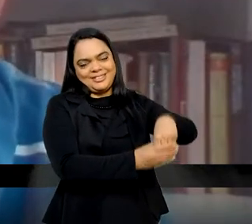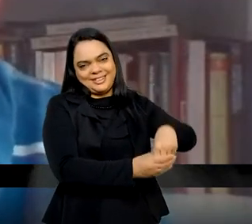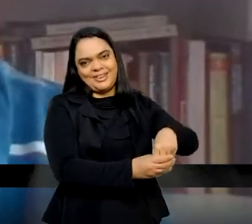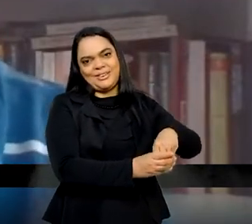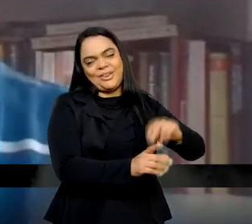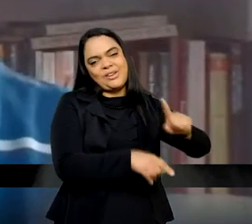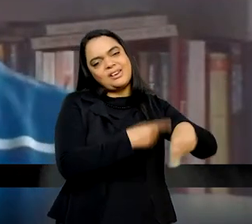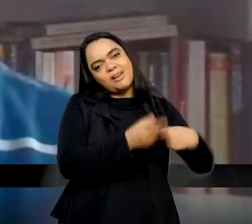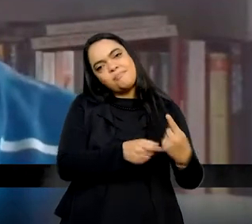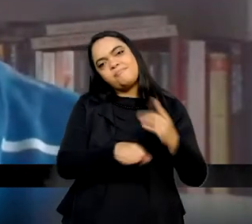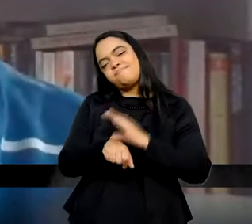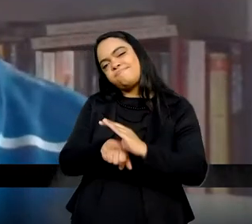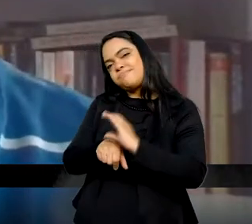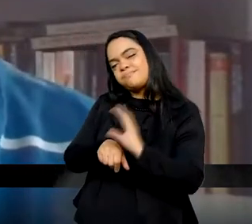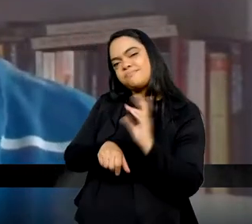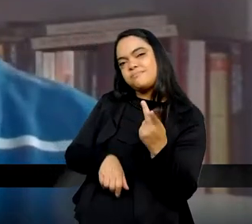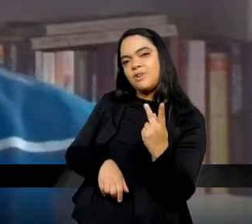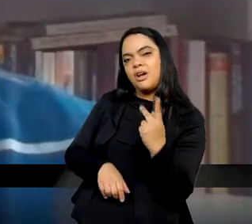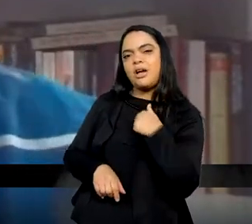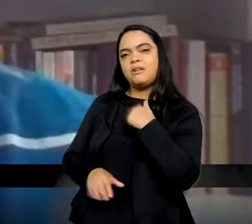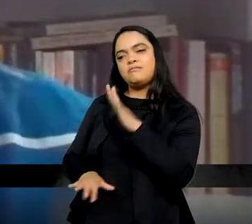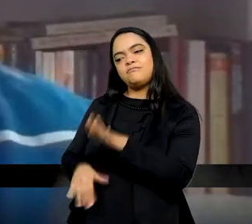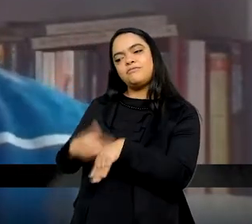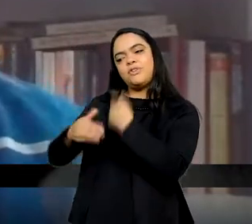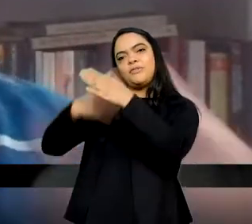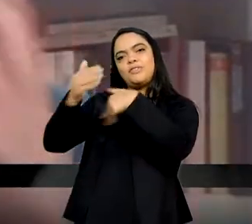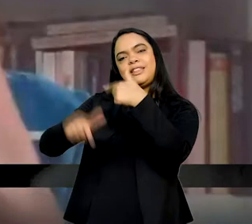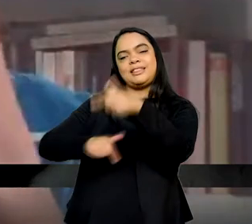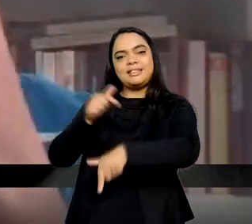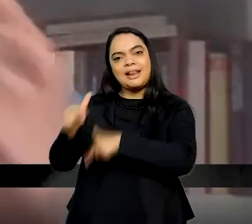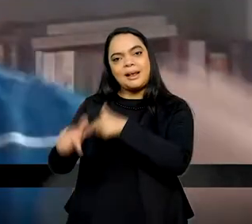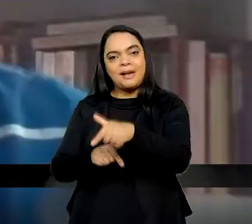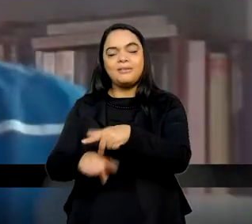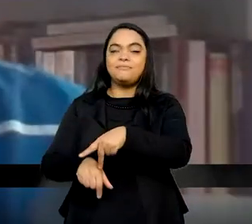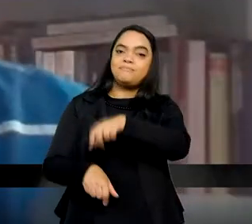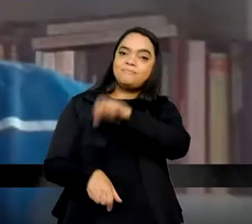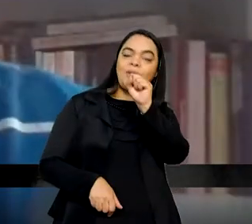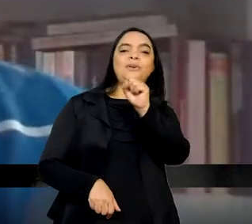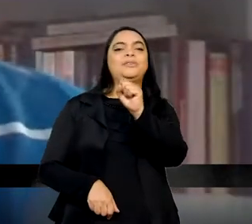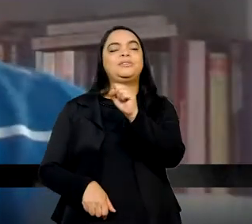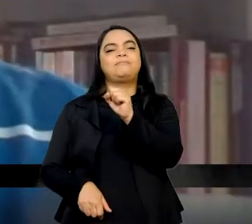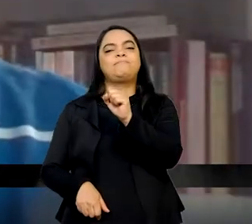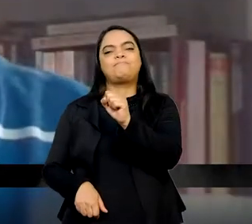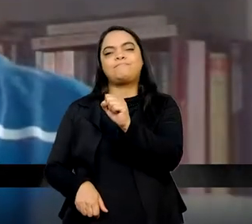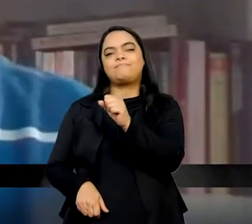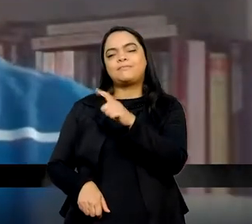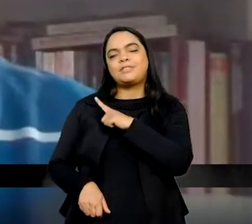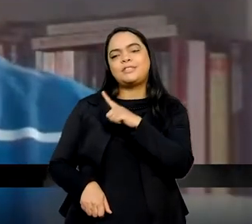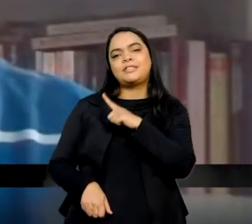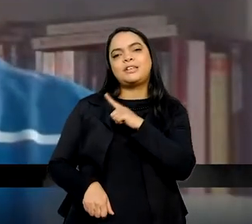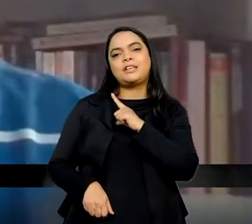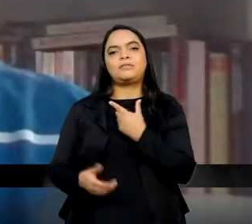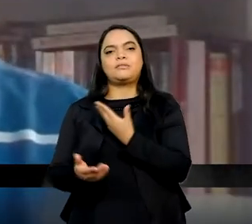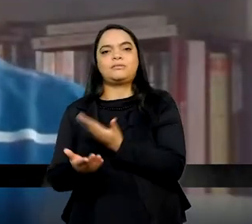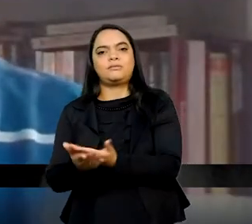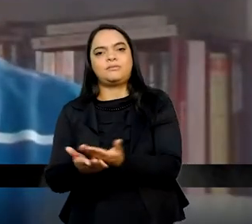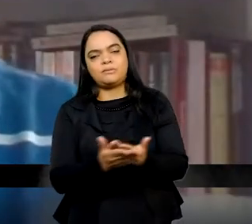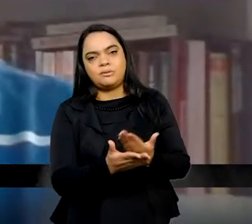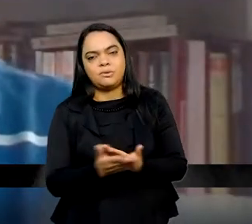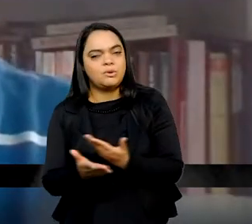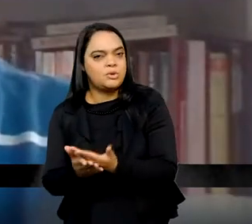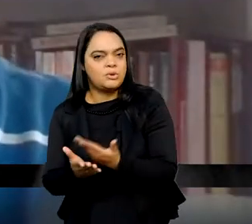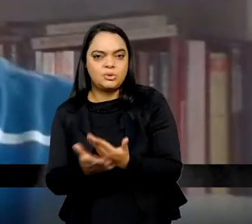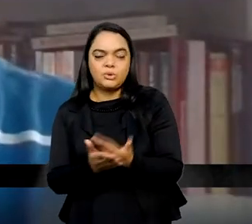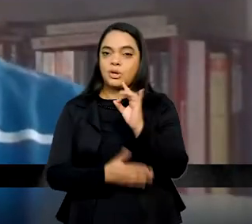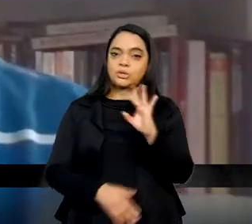monografia do curso de História e desenvolvi todos os trabalhos de pós-graduação, com o olhar, estudando essas